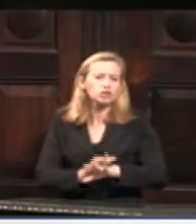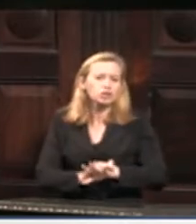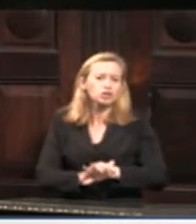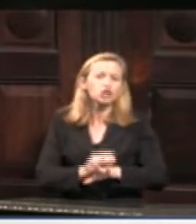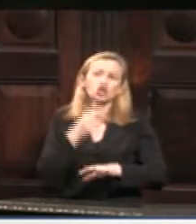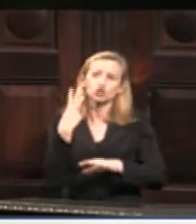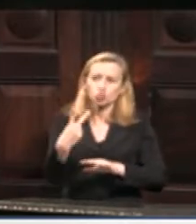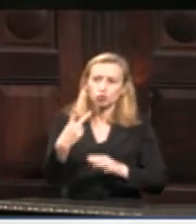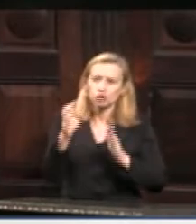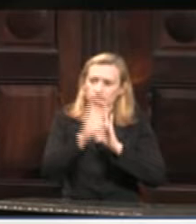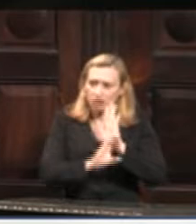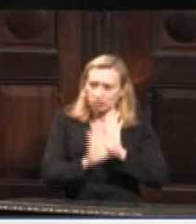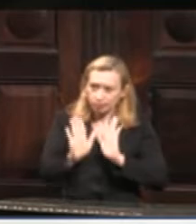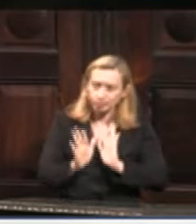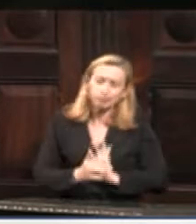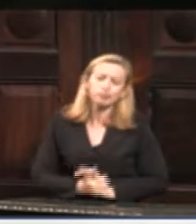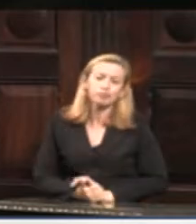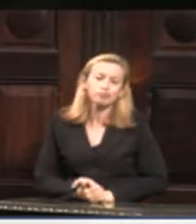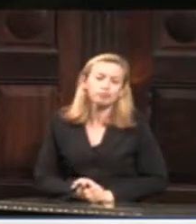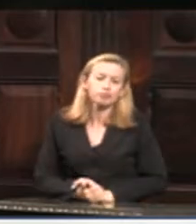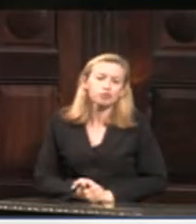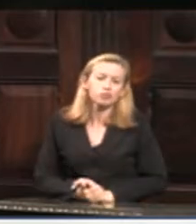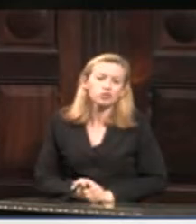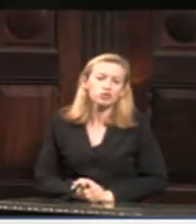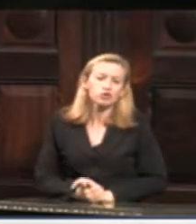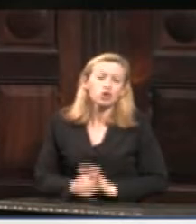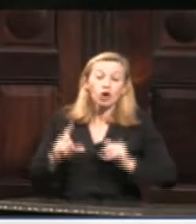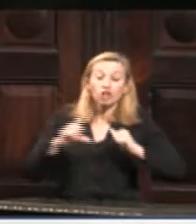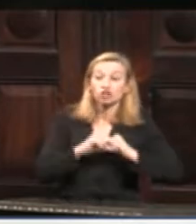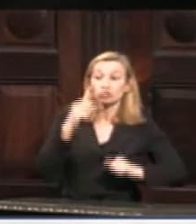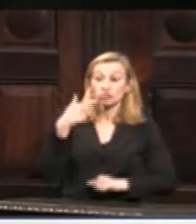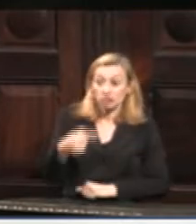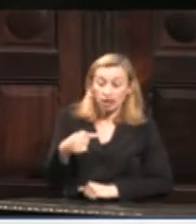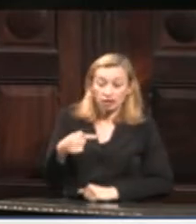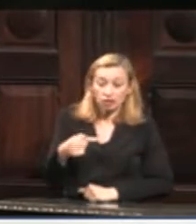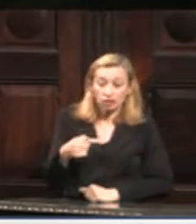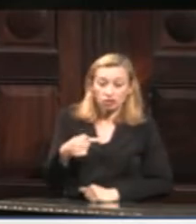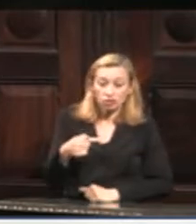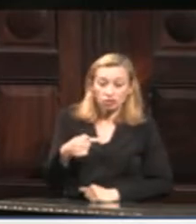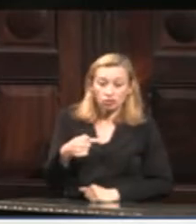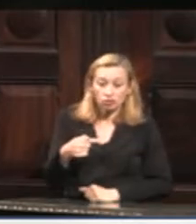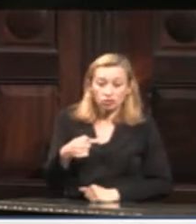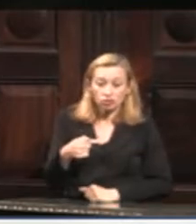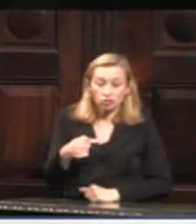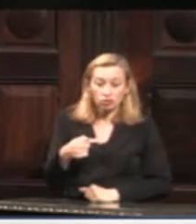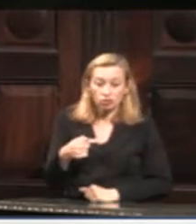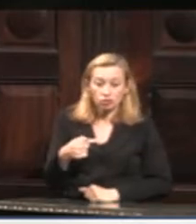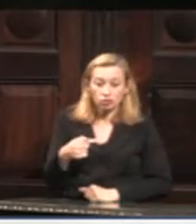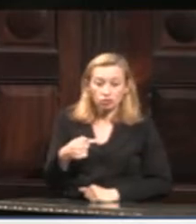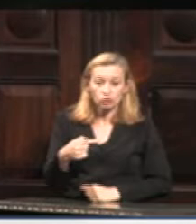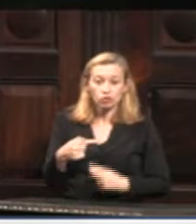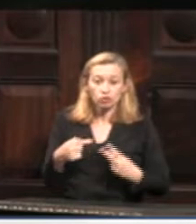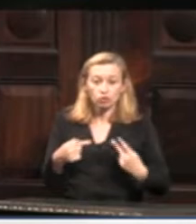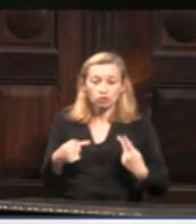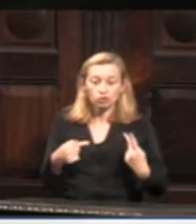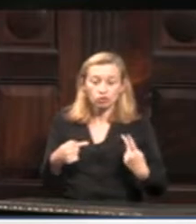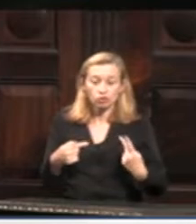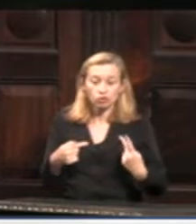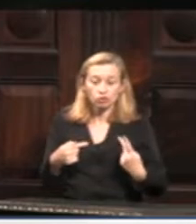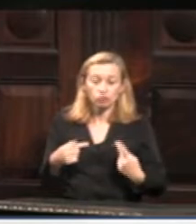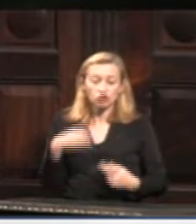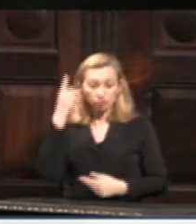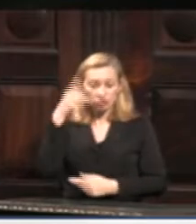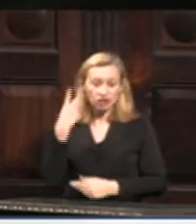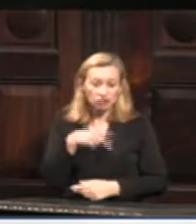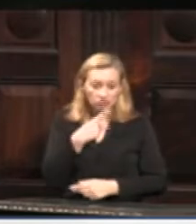2 emendas. No artigo 7º, quando os autores propõem um conselho consultivo com 15